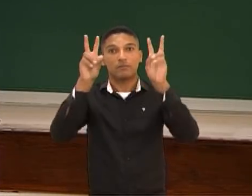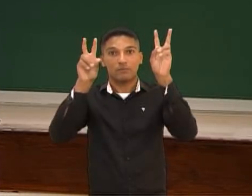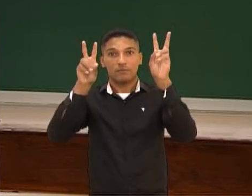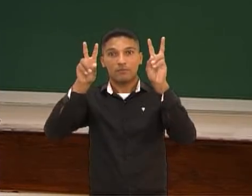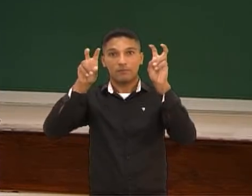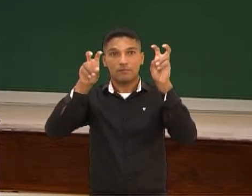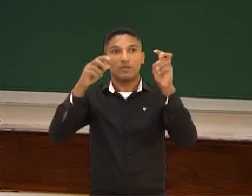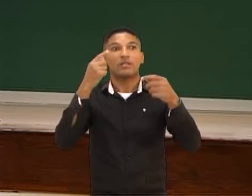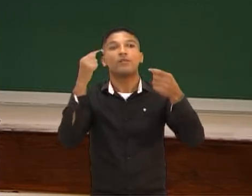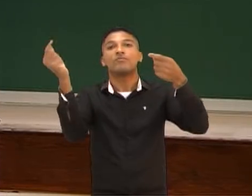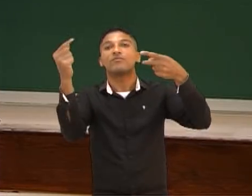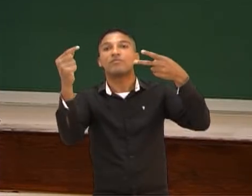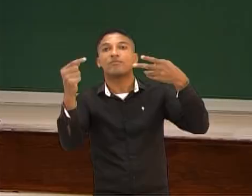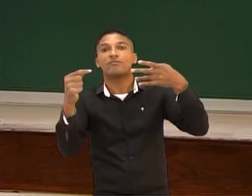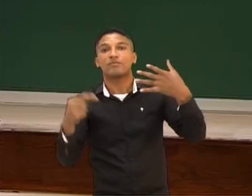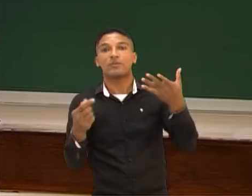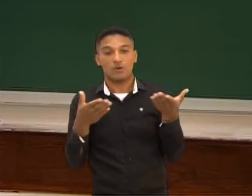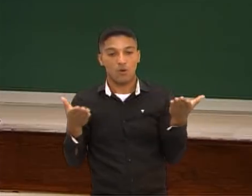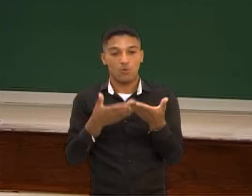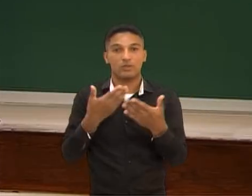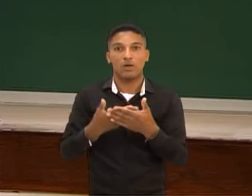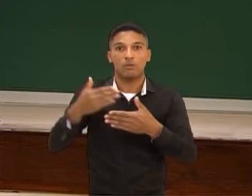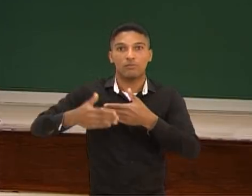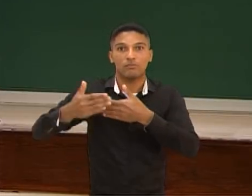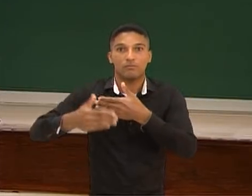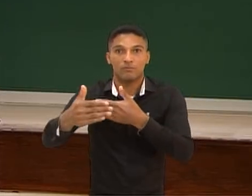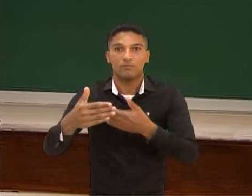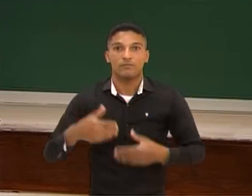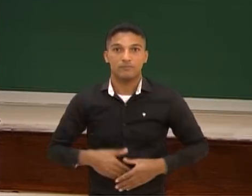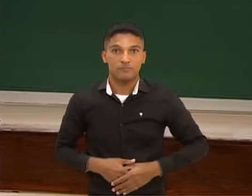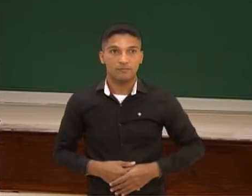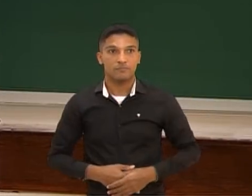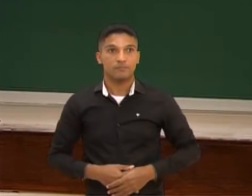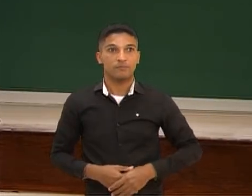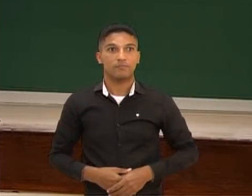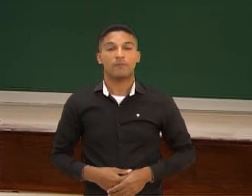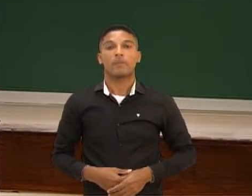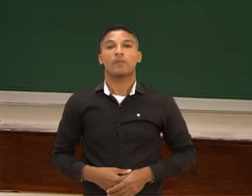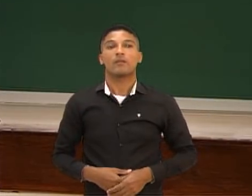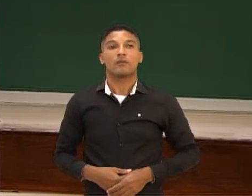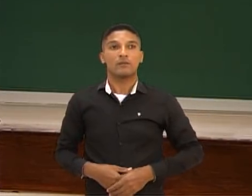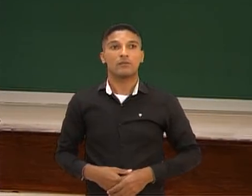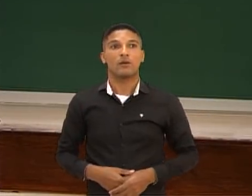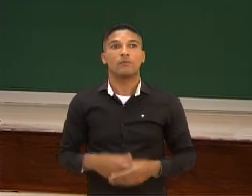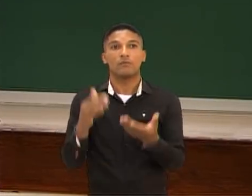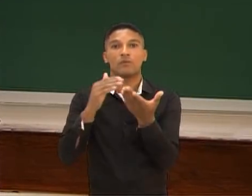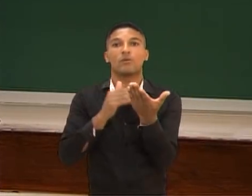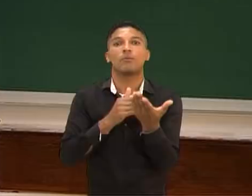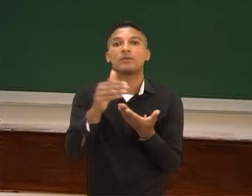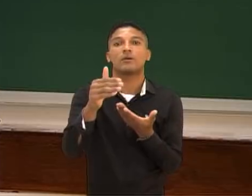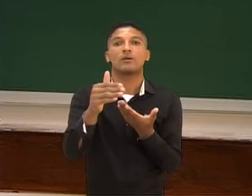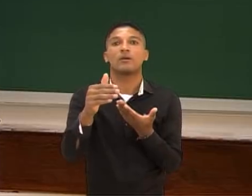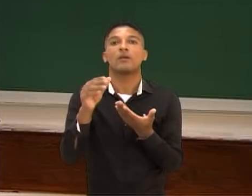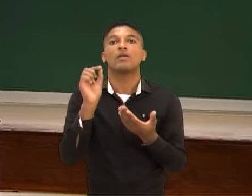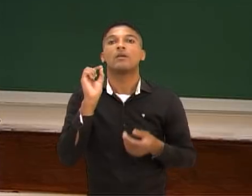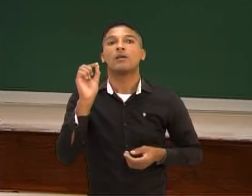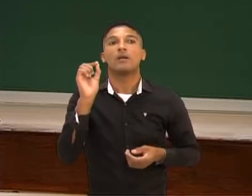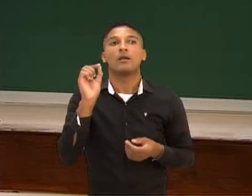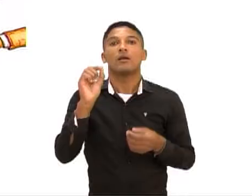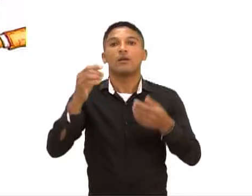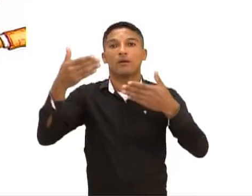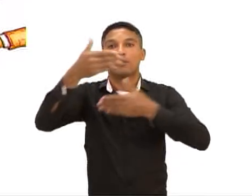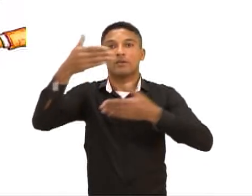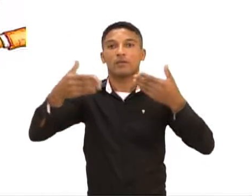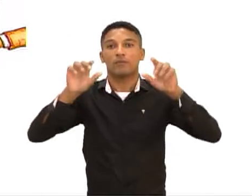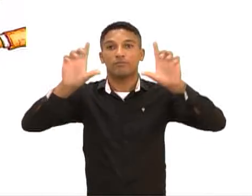com vocês no decorrer da nossa aula de hoje, certo? Então no primeiro, para a gente começar aquecendo aqui, né, nos primeiros